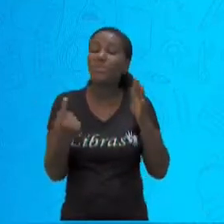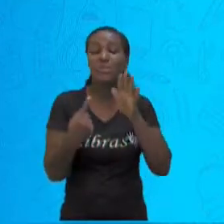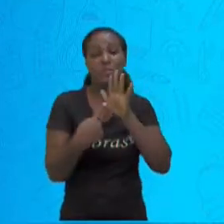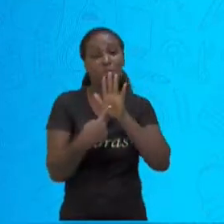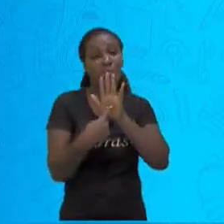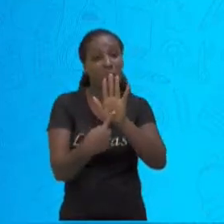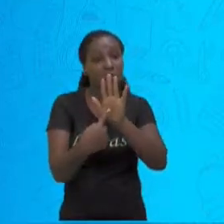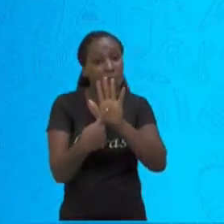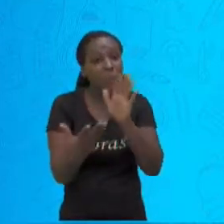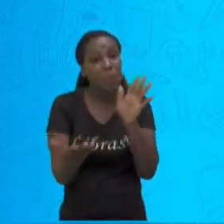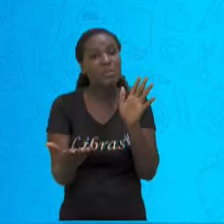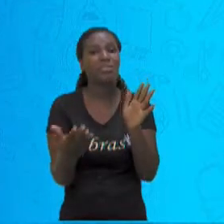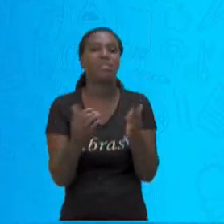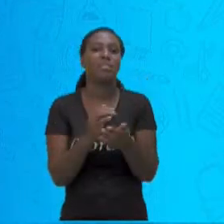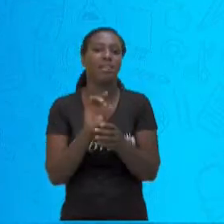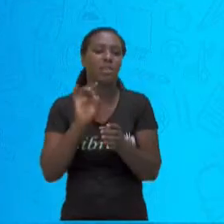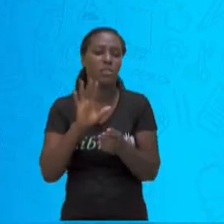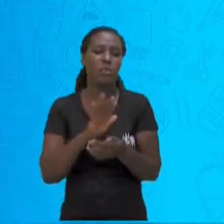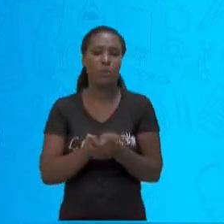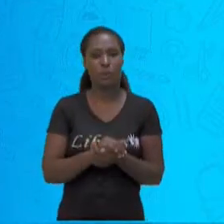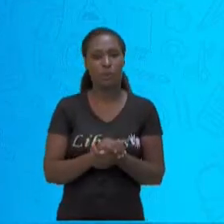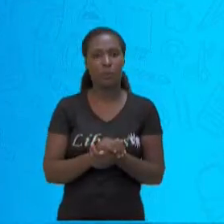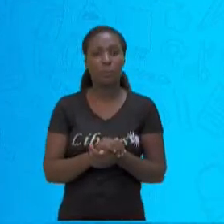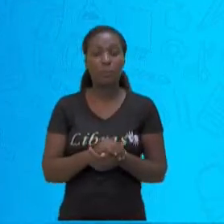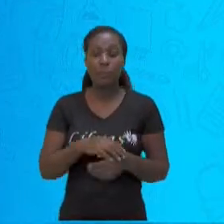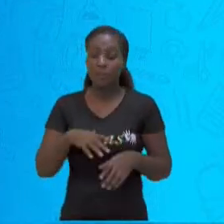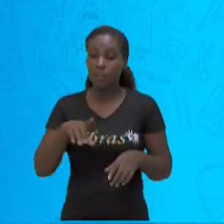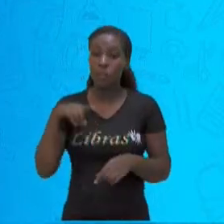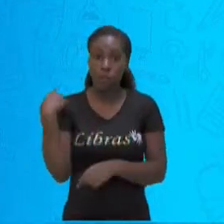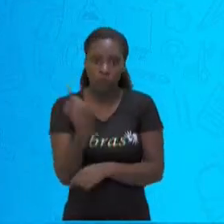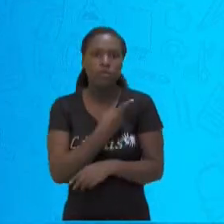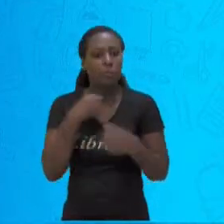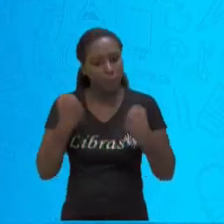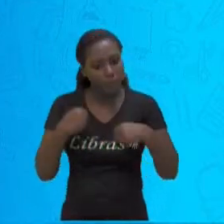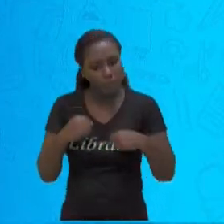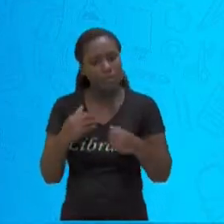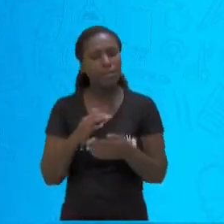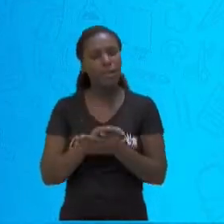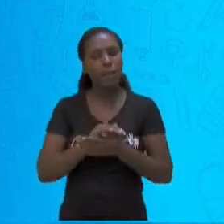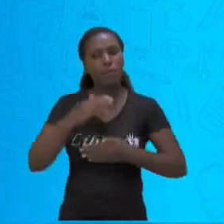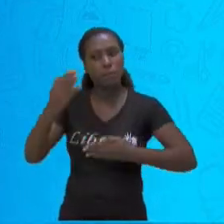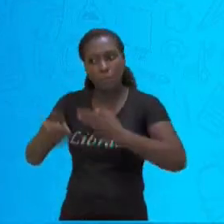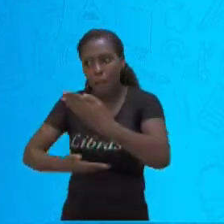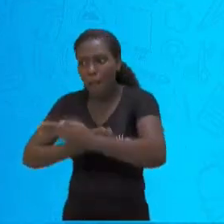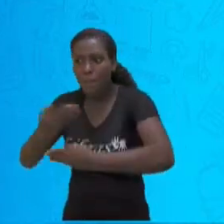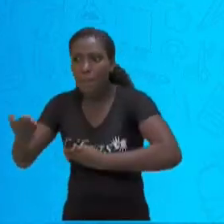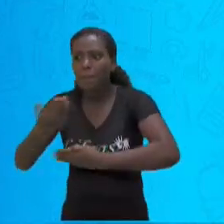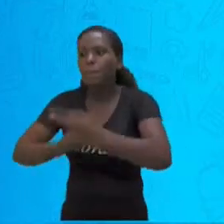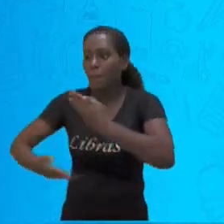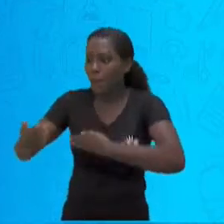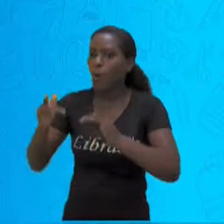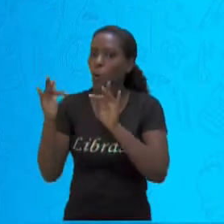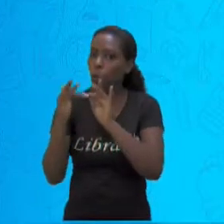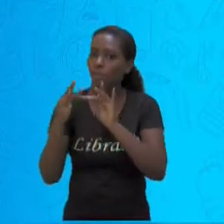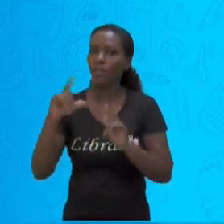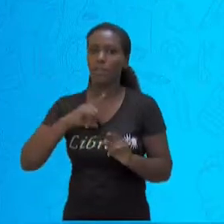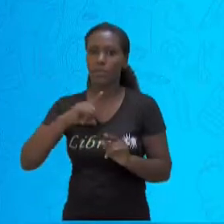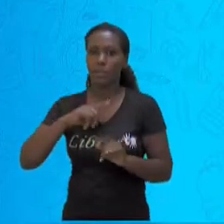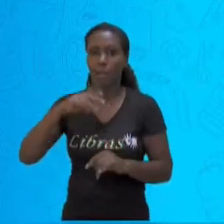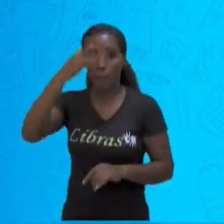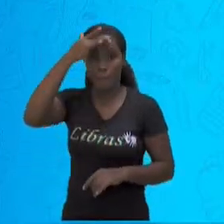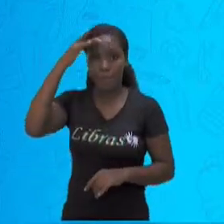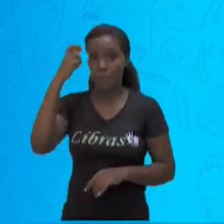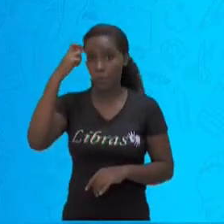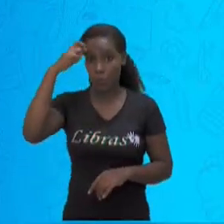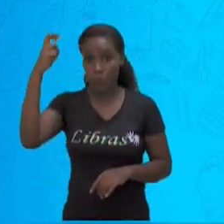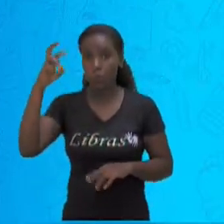acessar ou conviver com aquilo que vem de fora. Devemos, eu acho importante, mas não